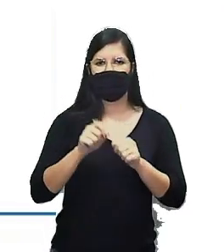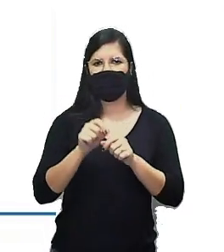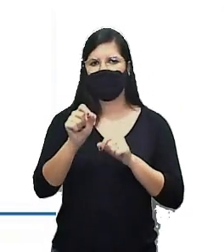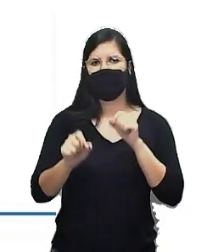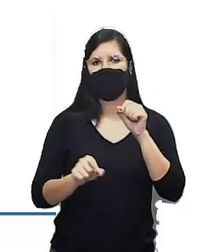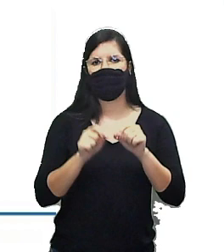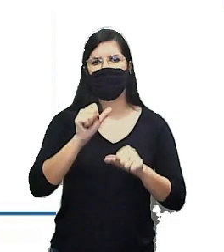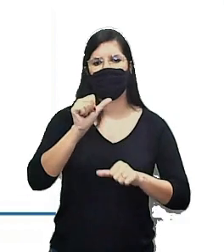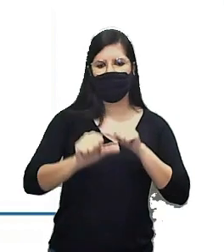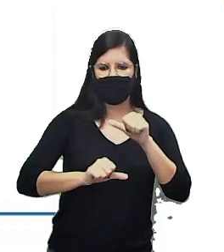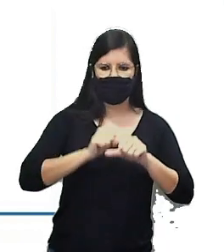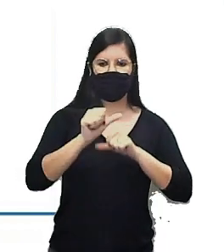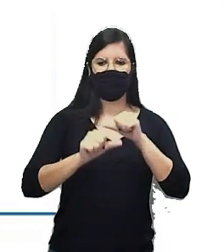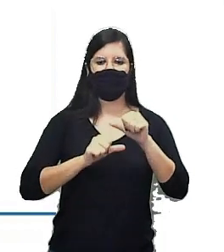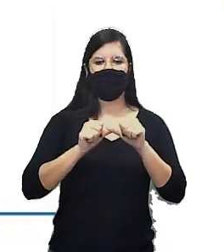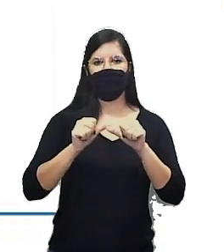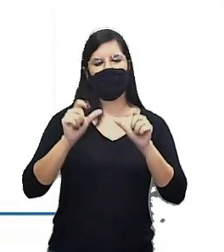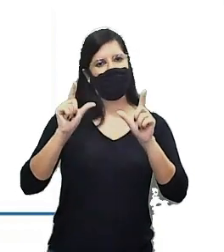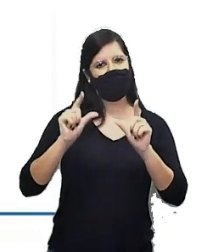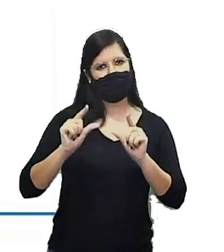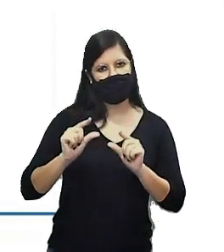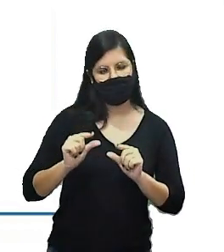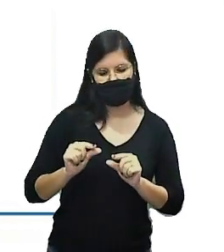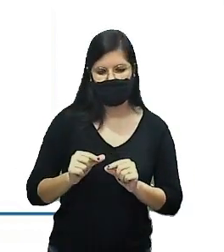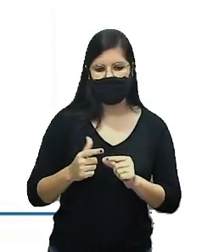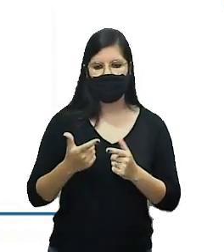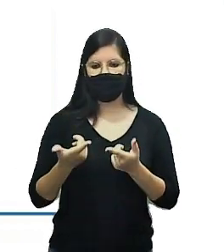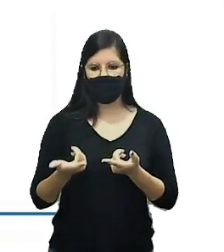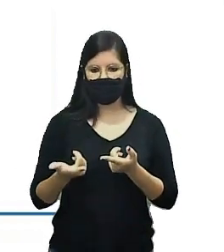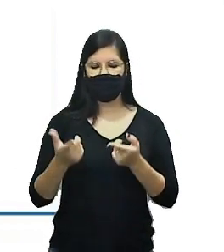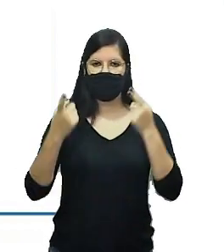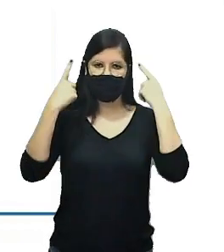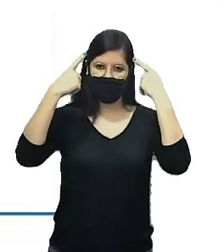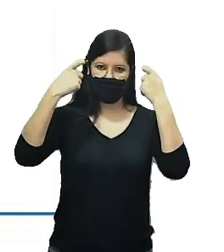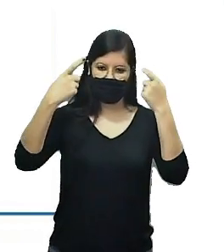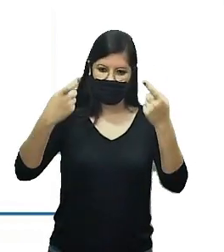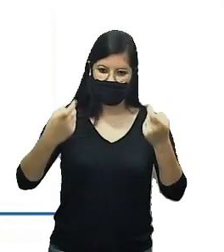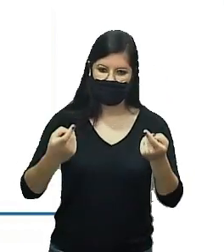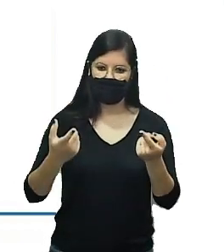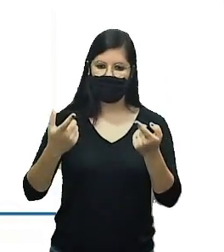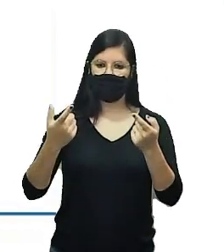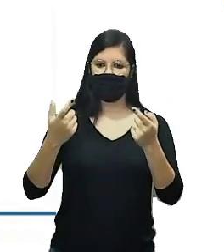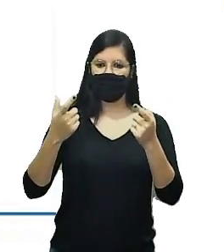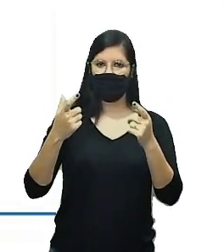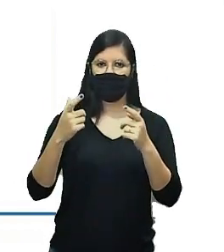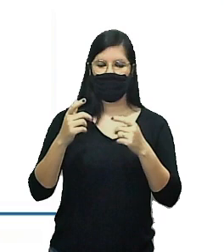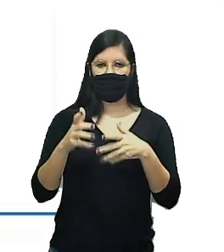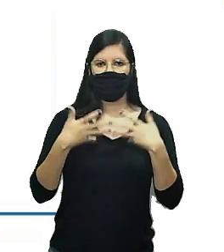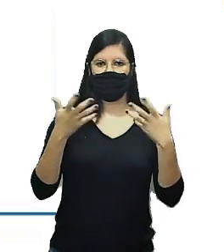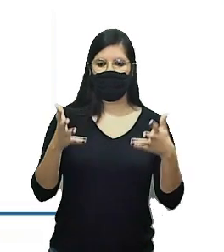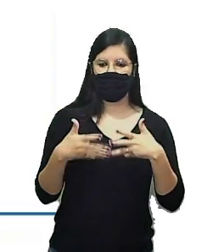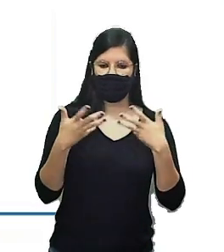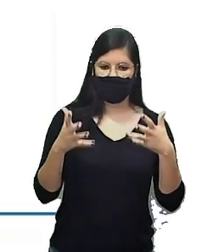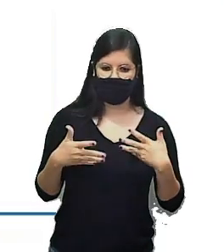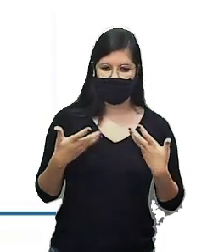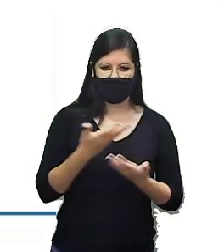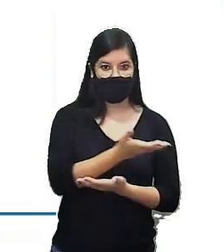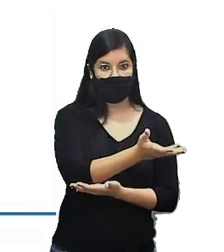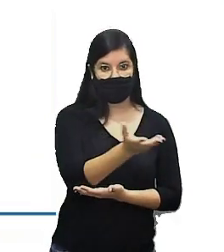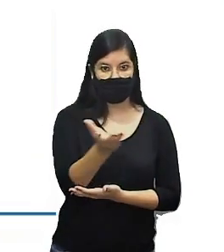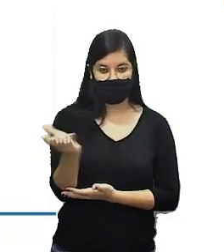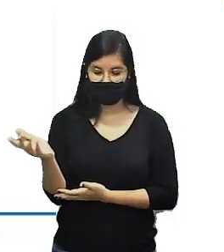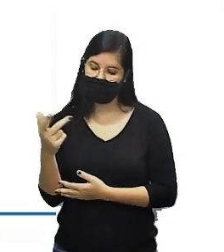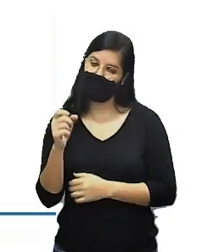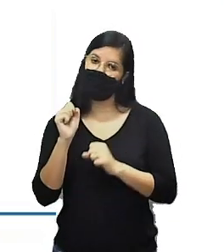tentar mudar? Não sei se mudar, né? Talvez diminuir esse quadro de violência, esse quadro de animosidade entre as pessoas, seja